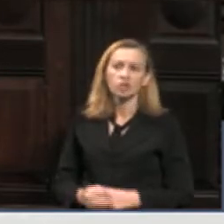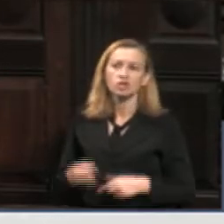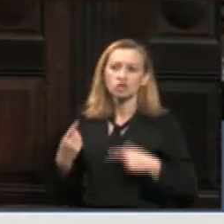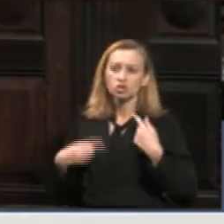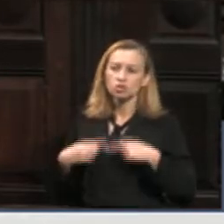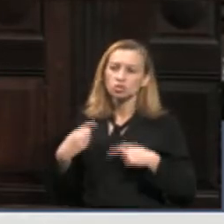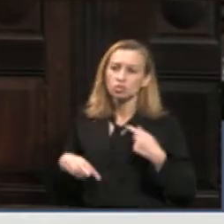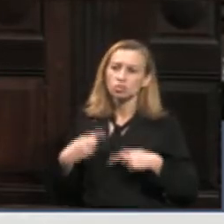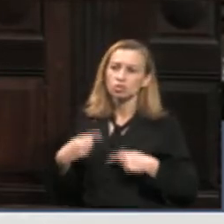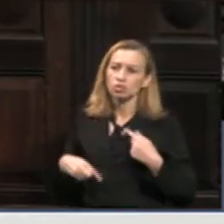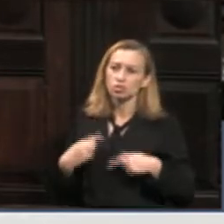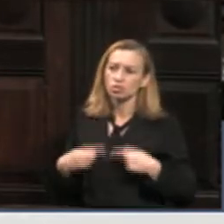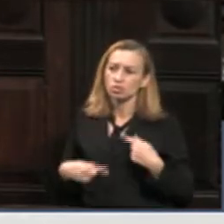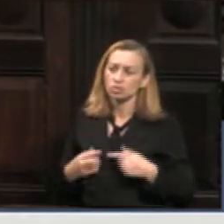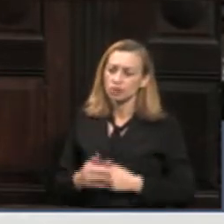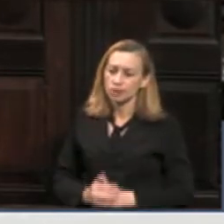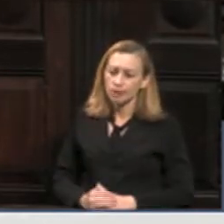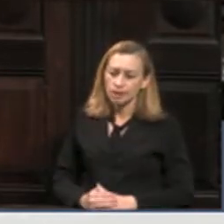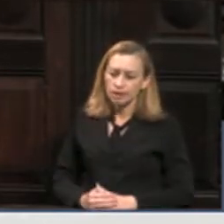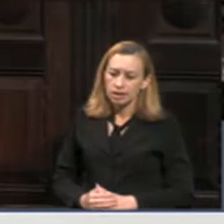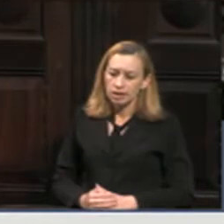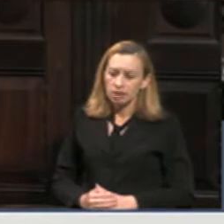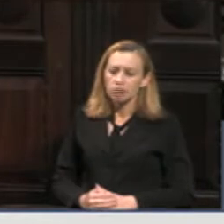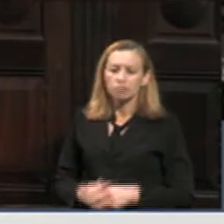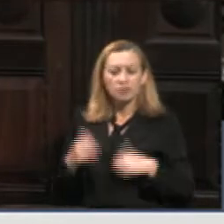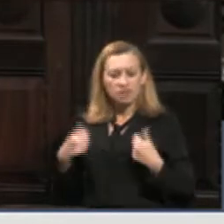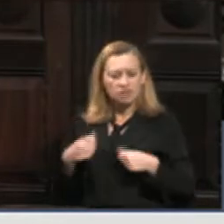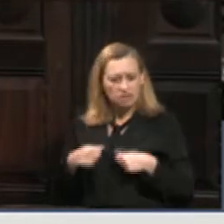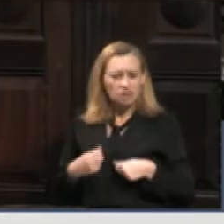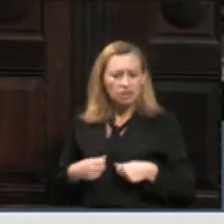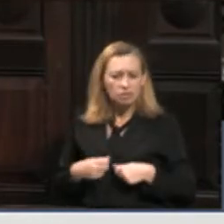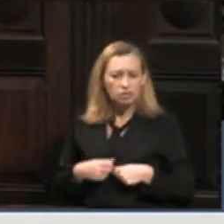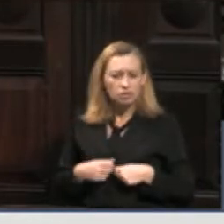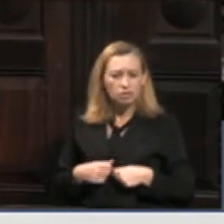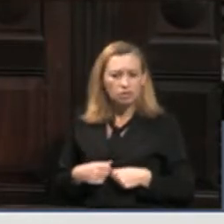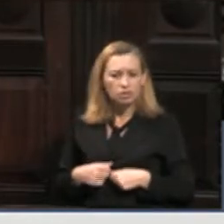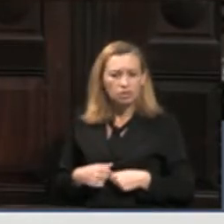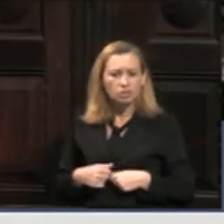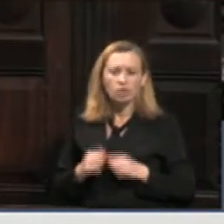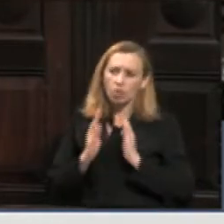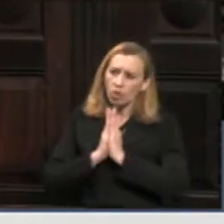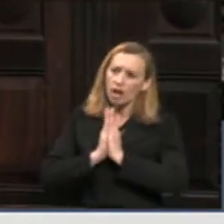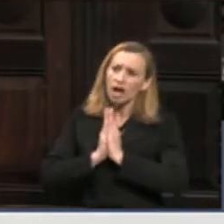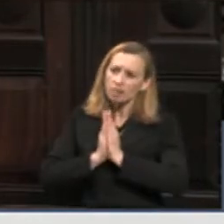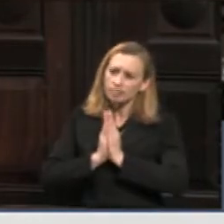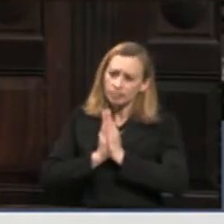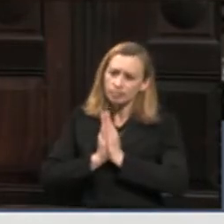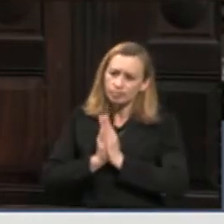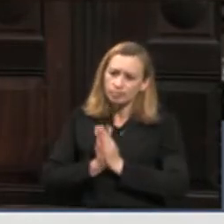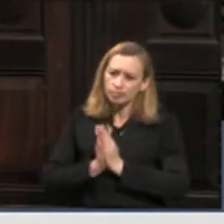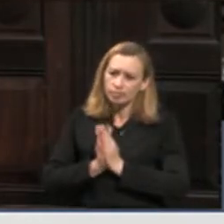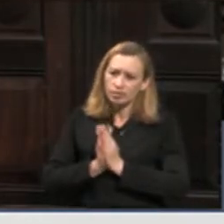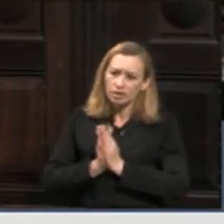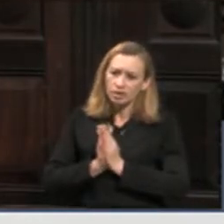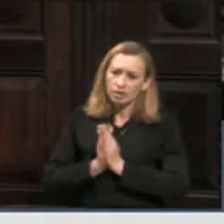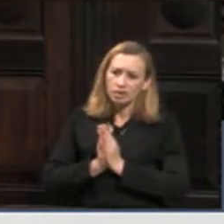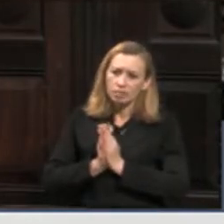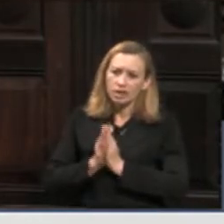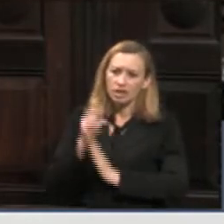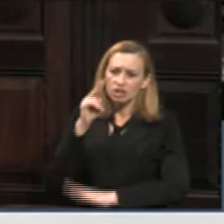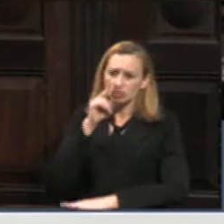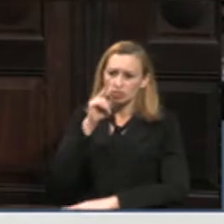pouco, vamos apelar mesmo para uma oração, para que as